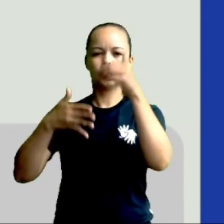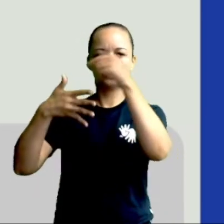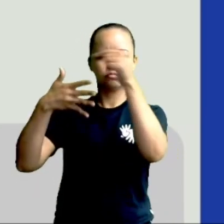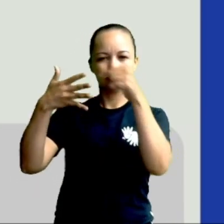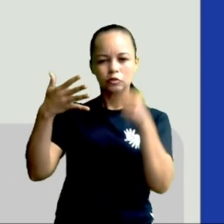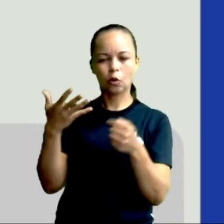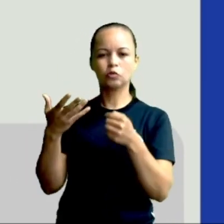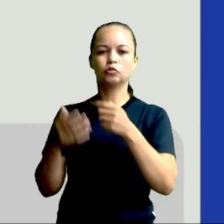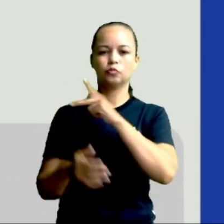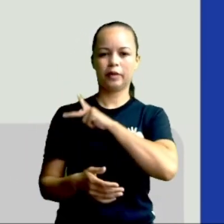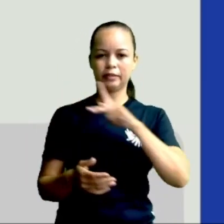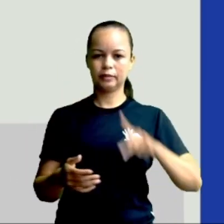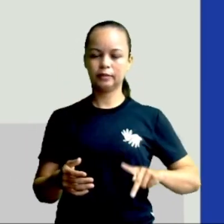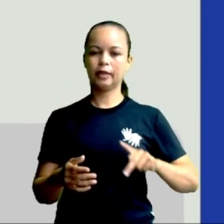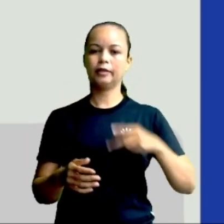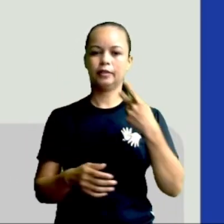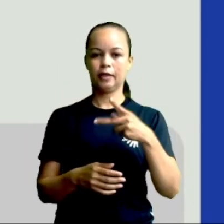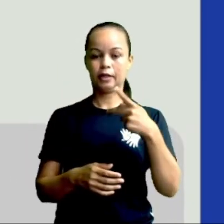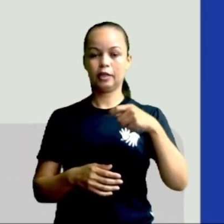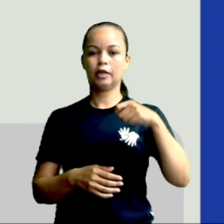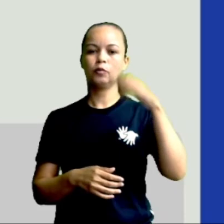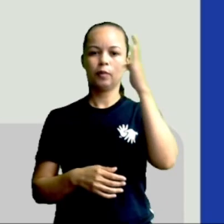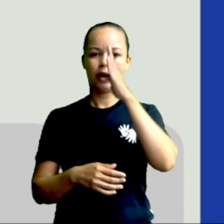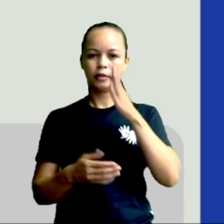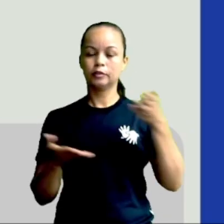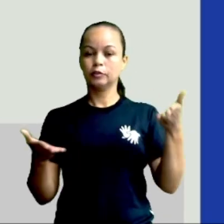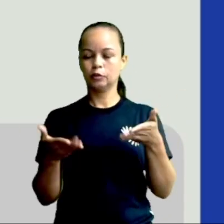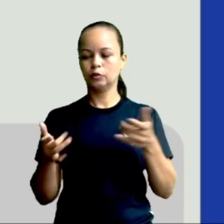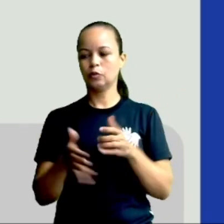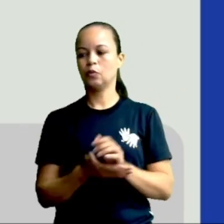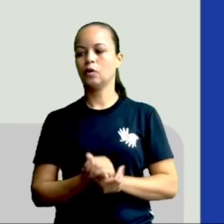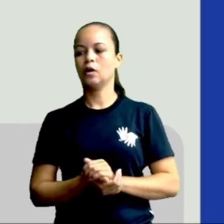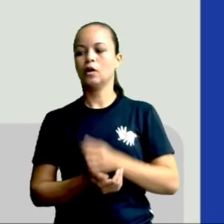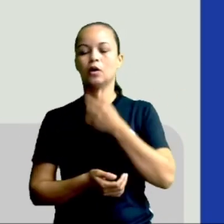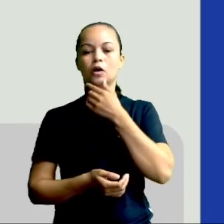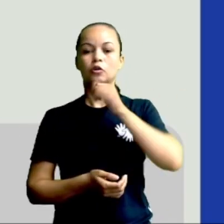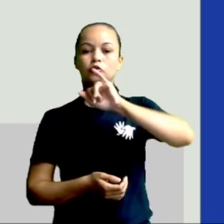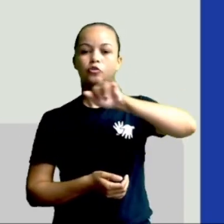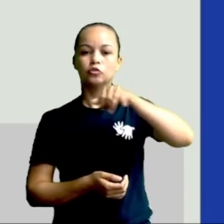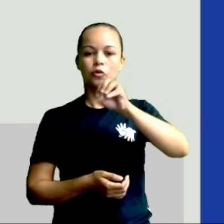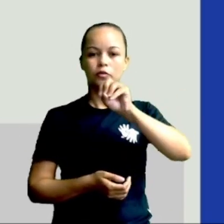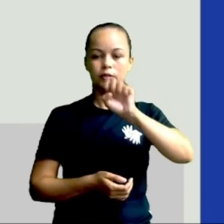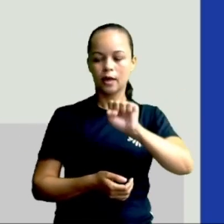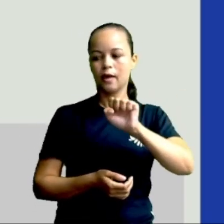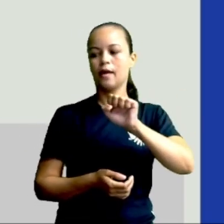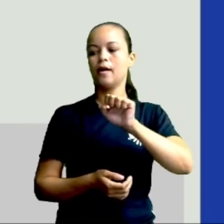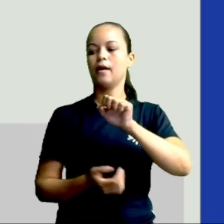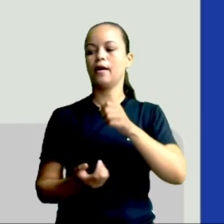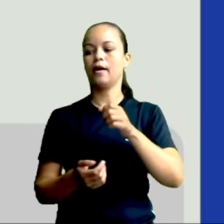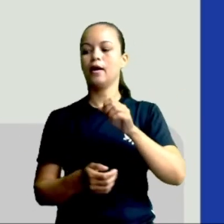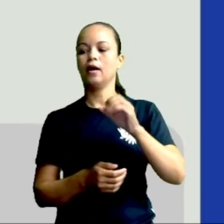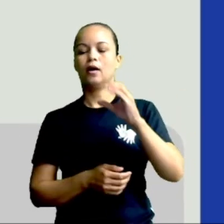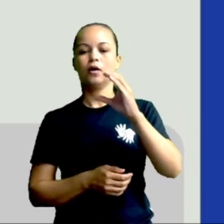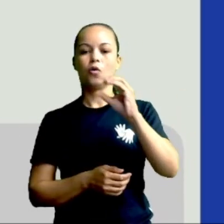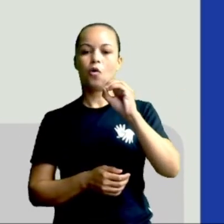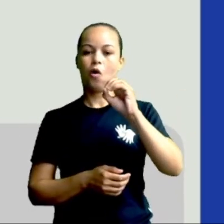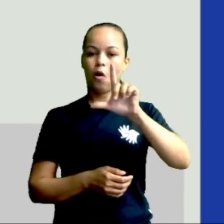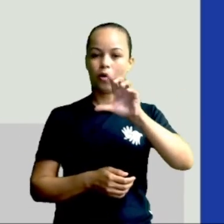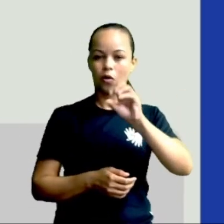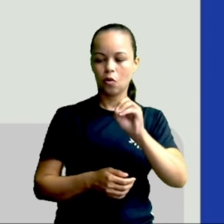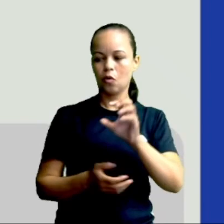até então, né, na nossa República Brasileira atual: José Sarney, Collor, Itamar